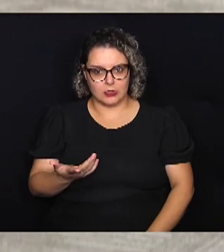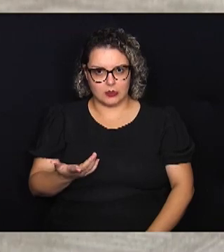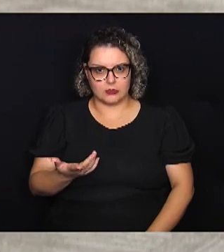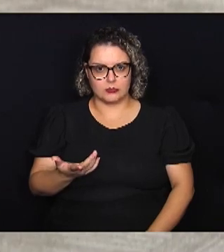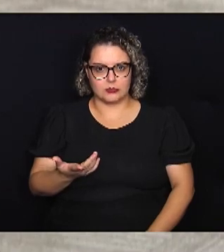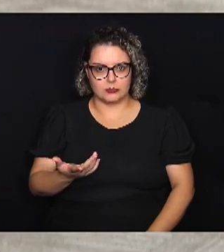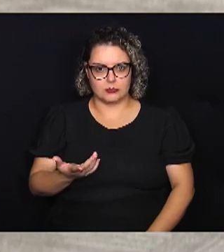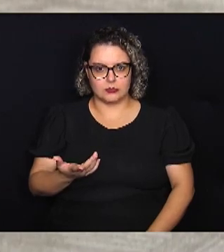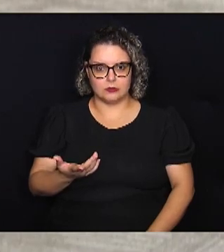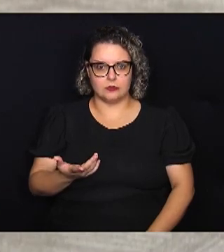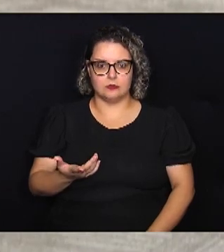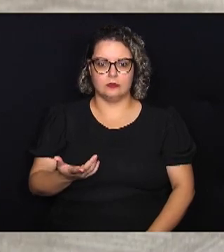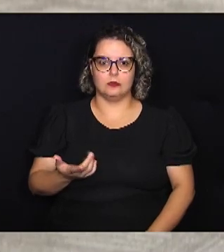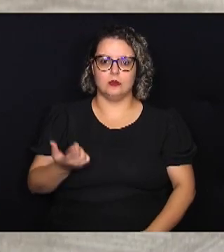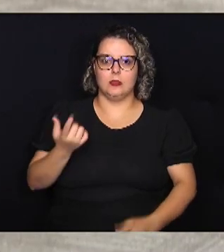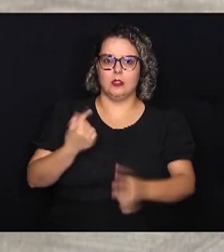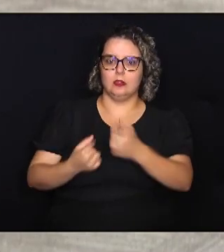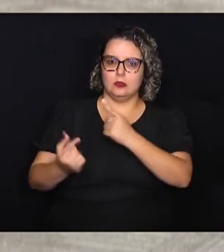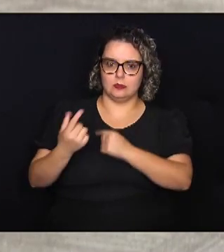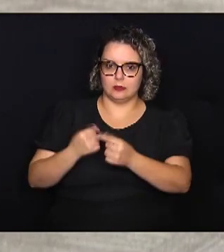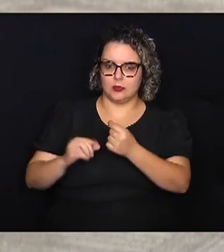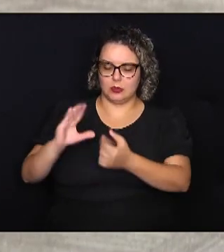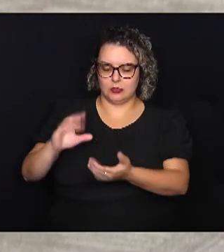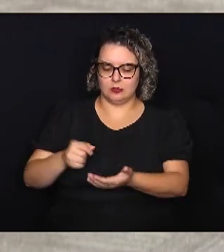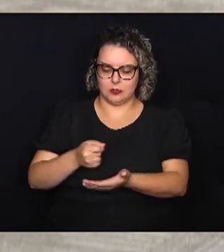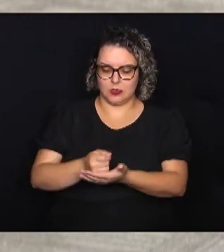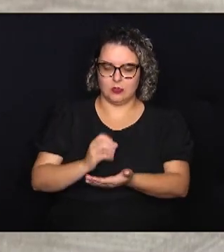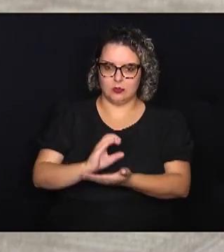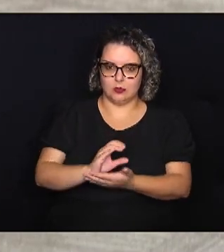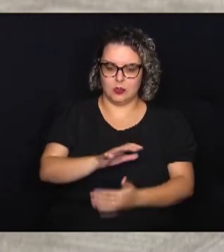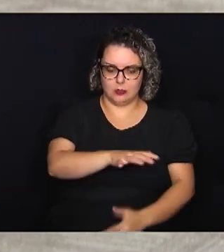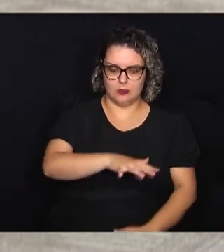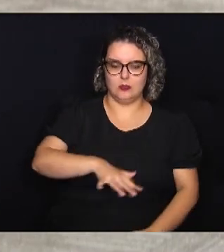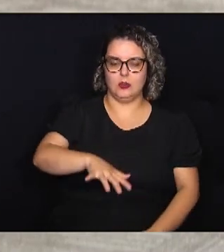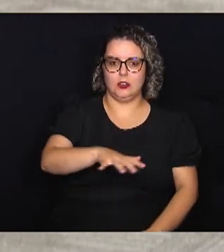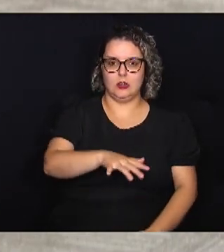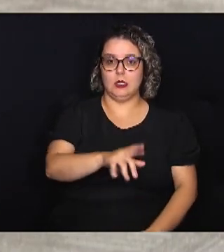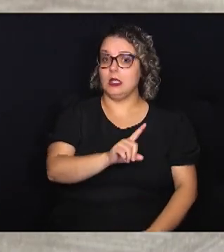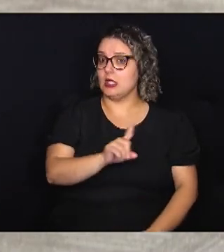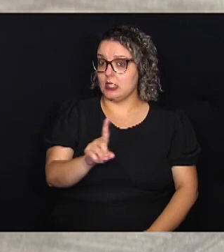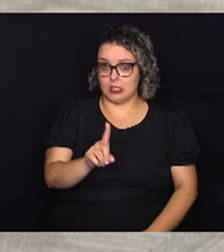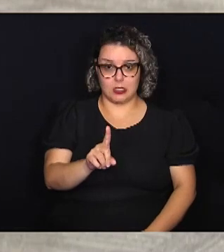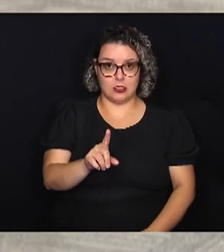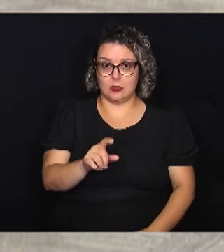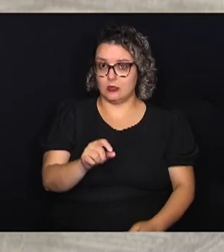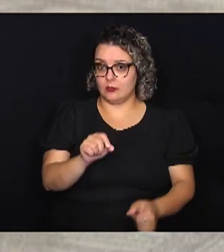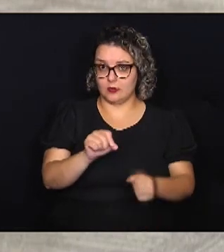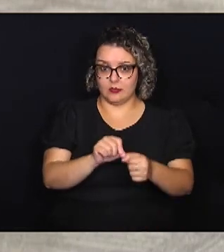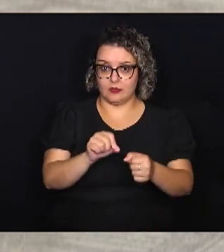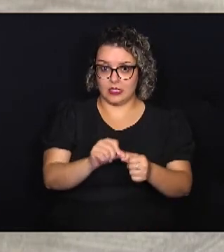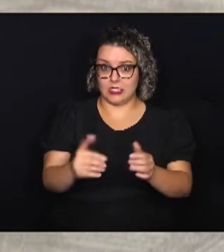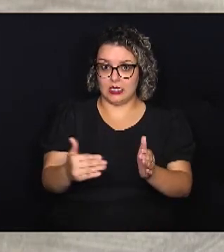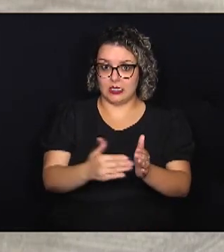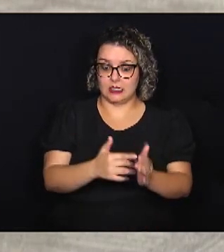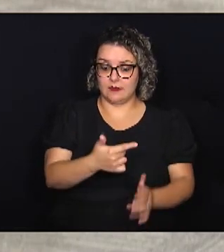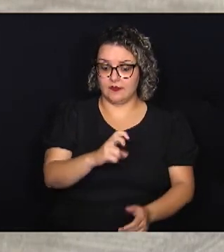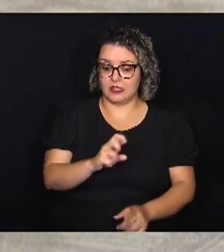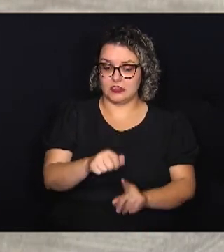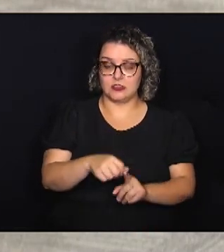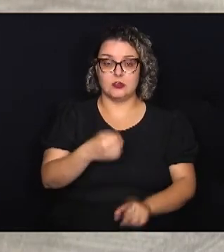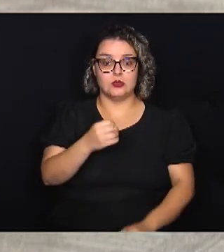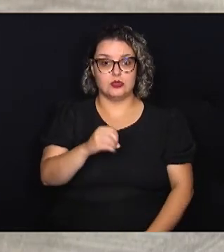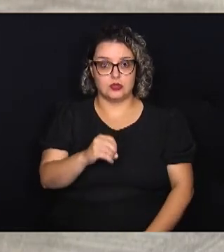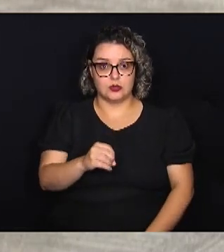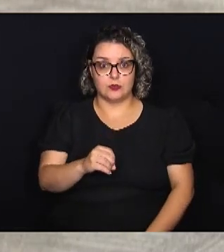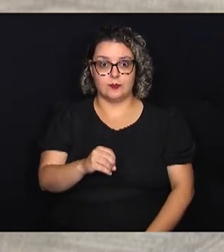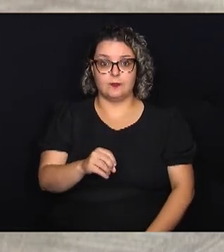a destinação dessas emendas impositivas, isso não foi contemplado até o dia 25 de outubro,